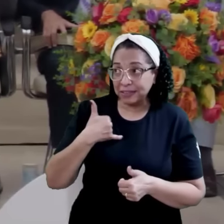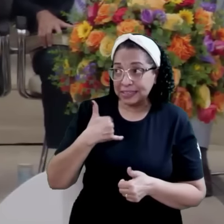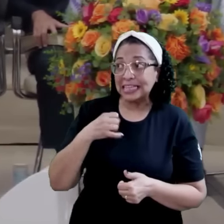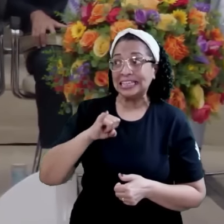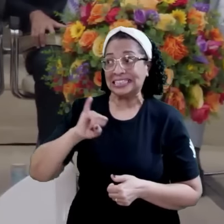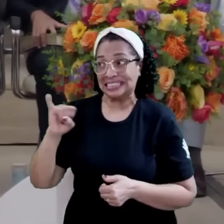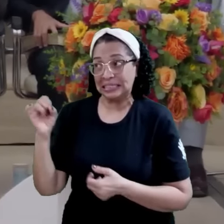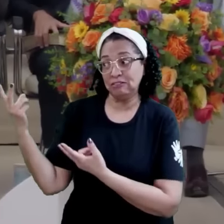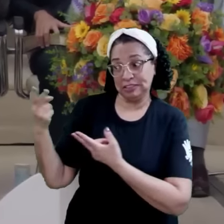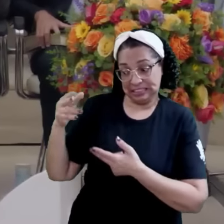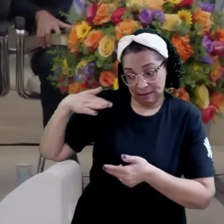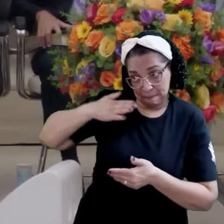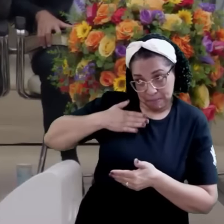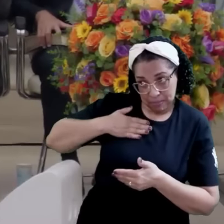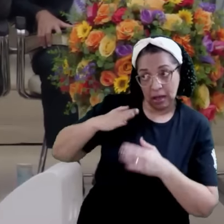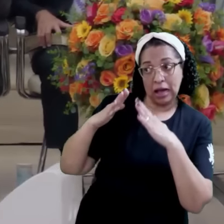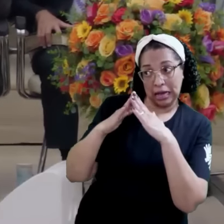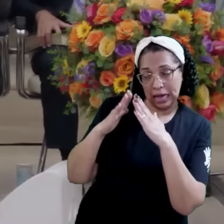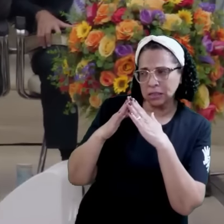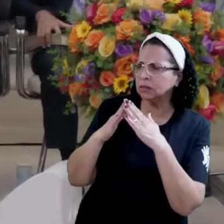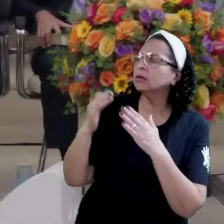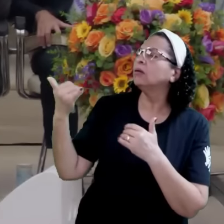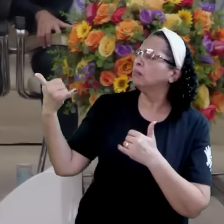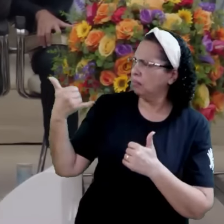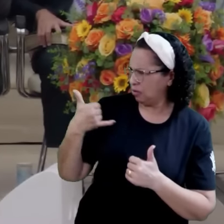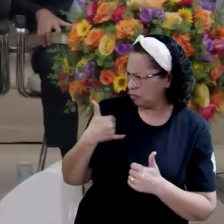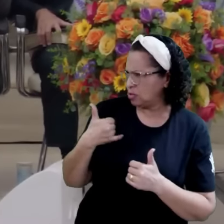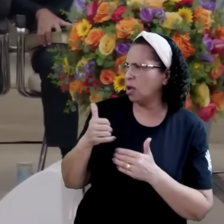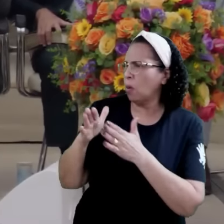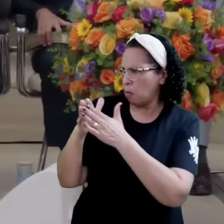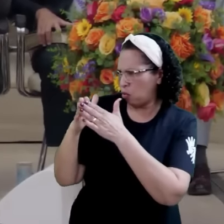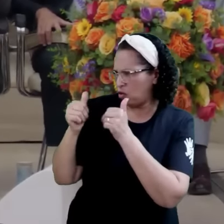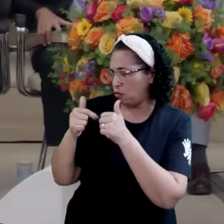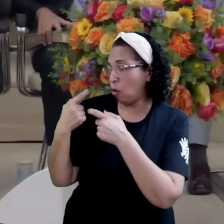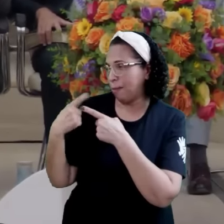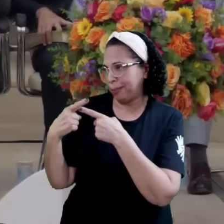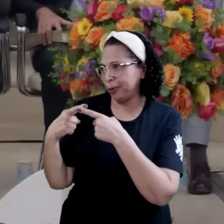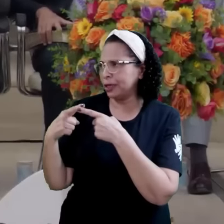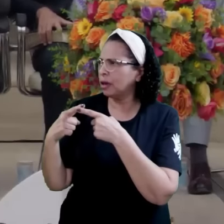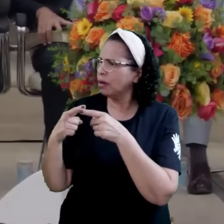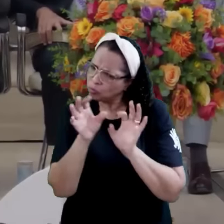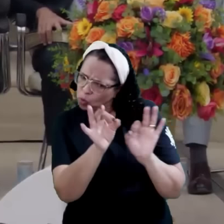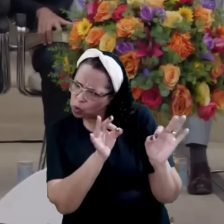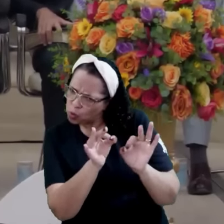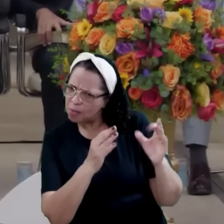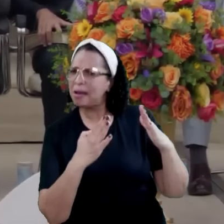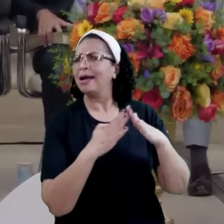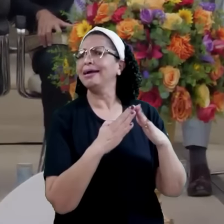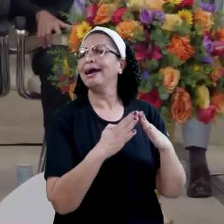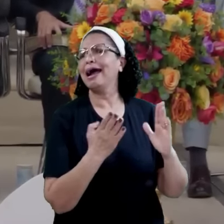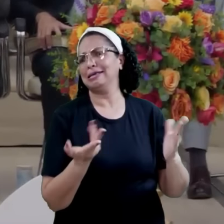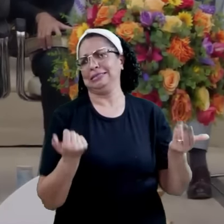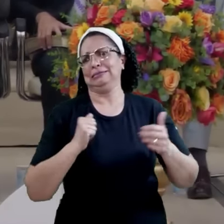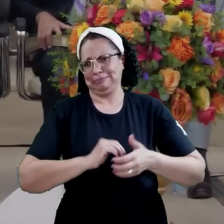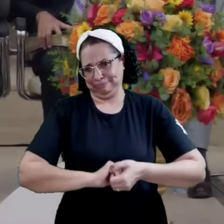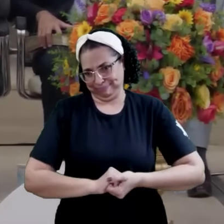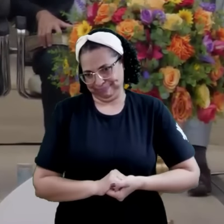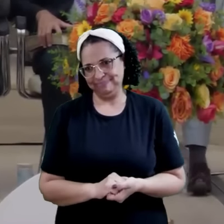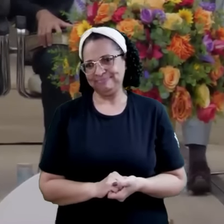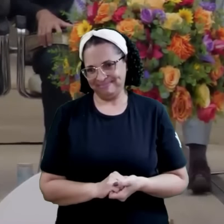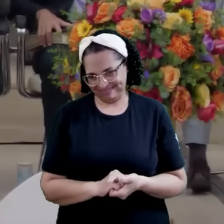avisar pode trazer mas só me avisar mas se Jesus eu encontrasse com ele hoje Como encontrou com